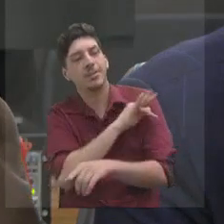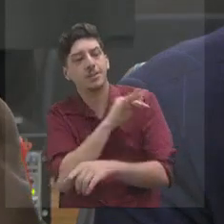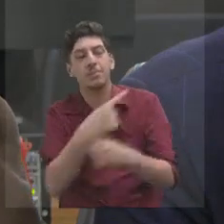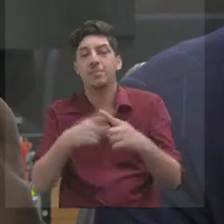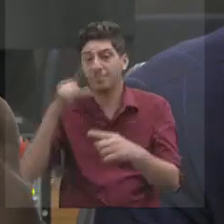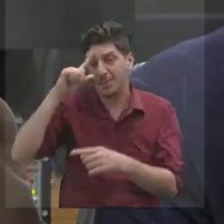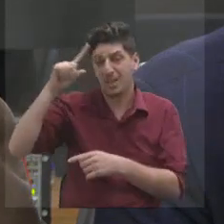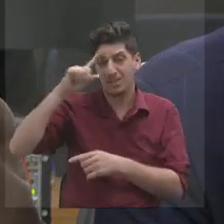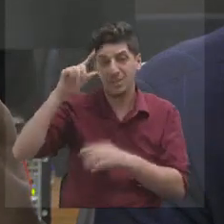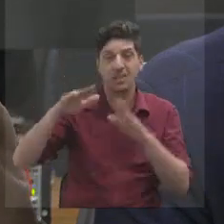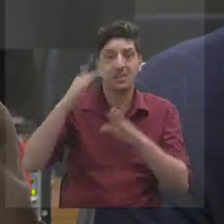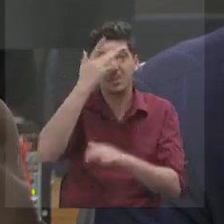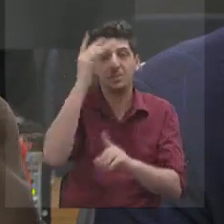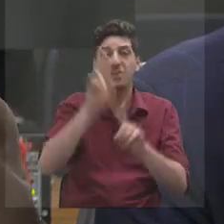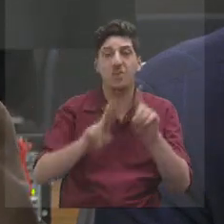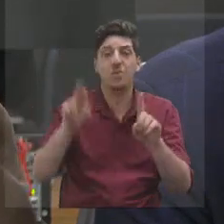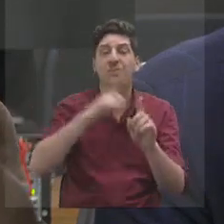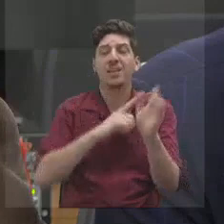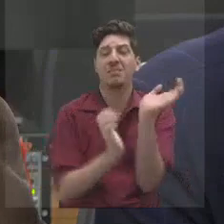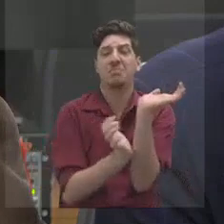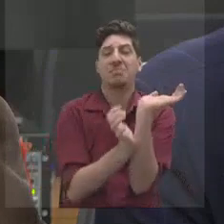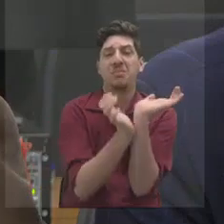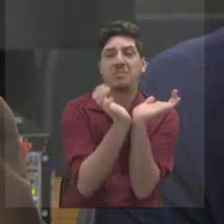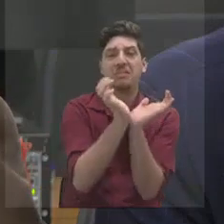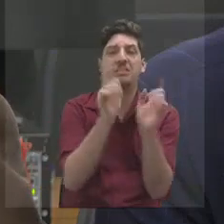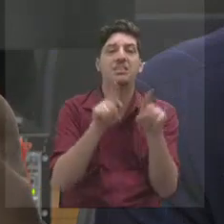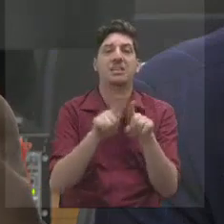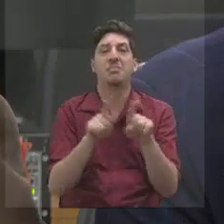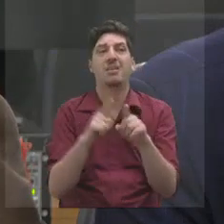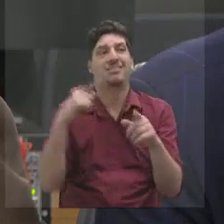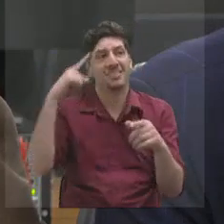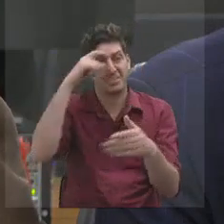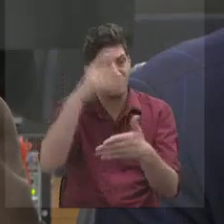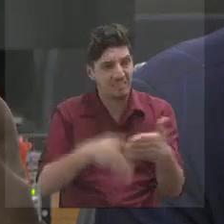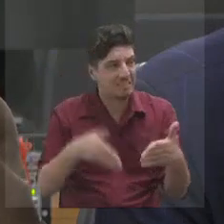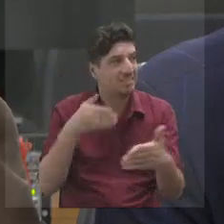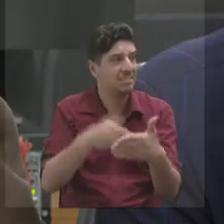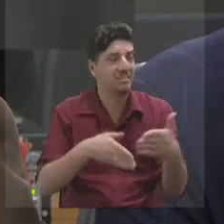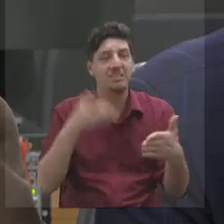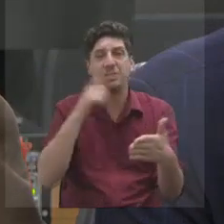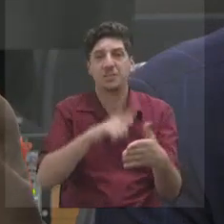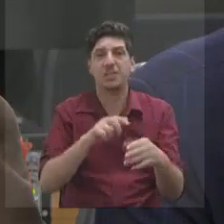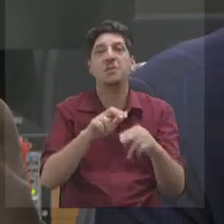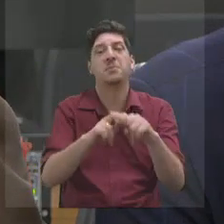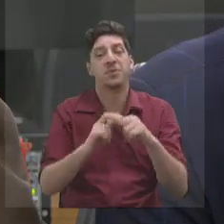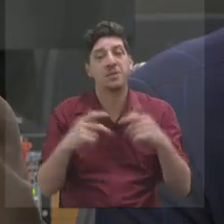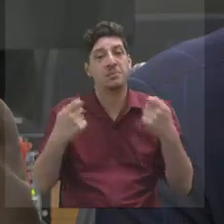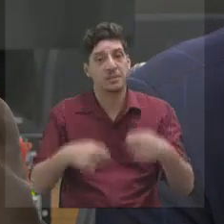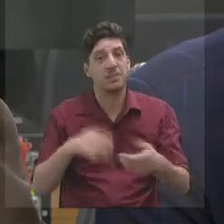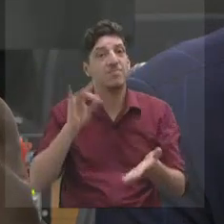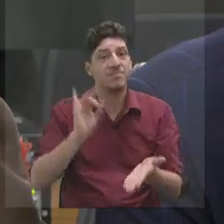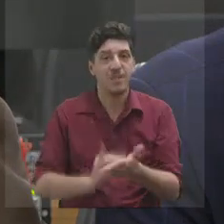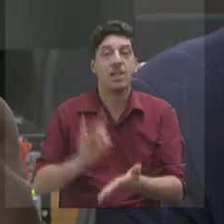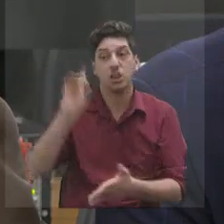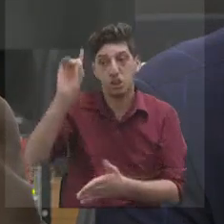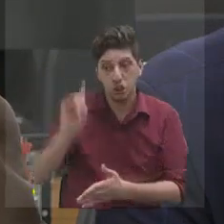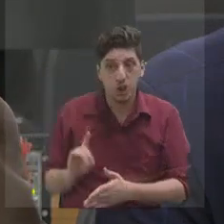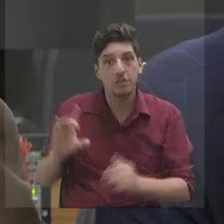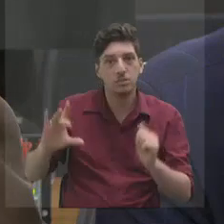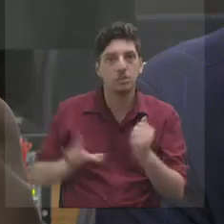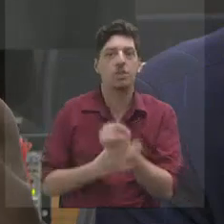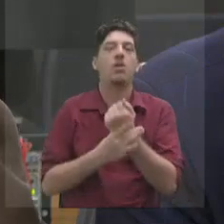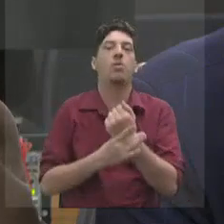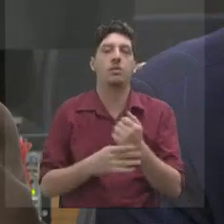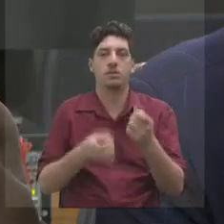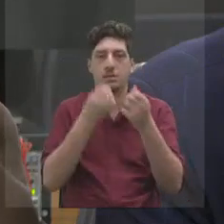do cidadão às vezes fica burocrático às vezes ele tem dificuldade de ter acesso a isso então nós precisamos de fato fazer valer esse direito e eu não tenho dúvida